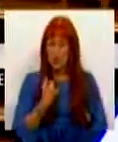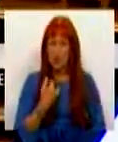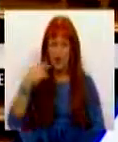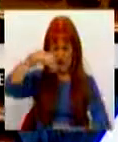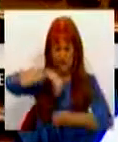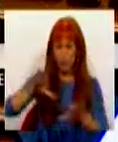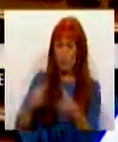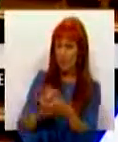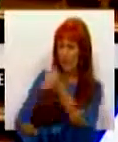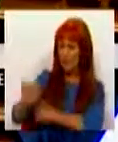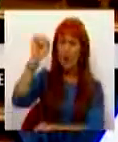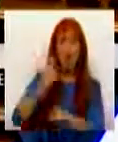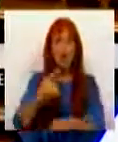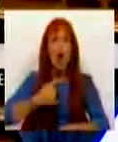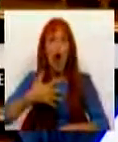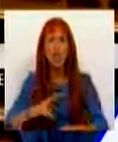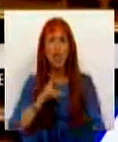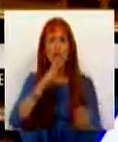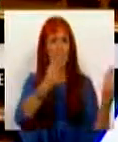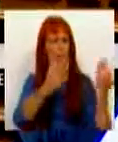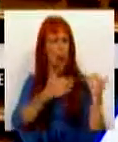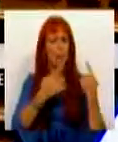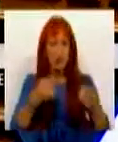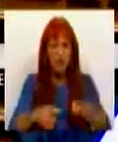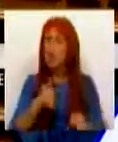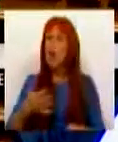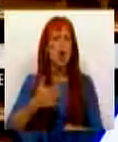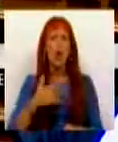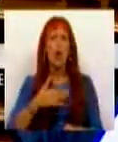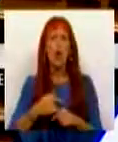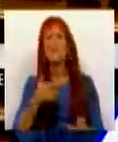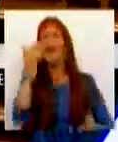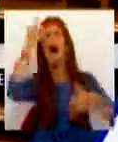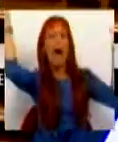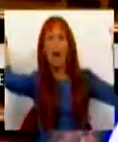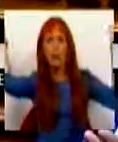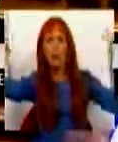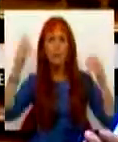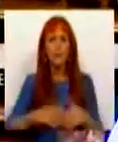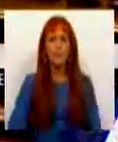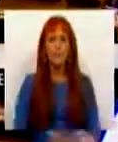na sua bancada, porque nós queremos responsabilidade, não queremos leviandade.